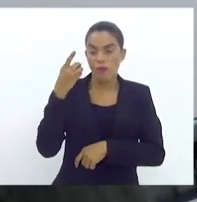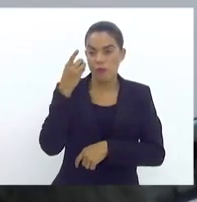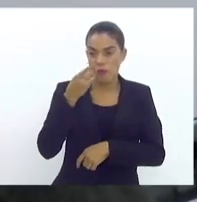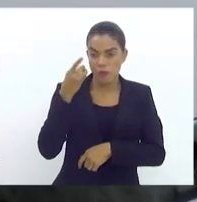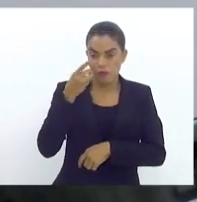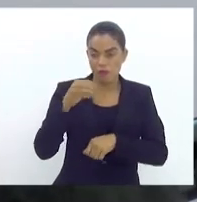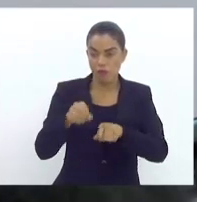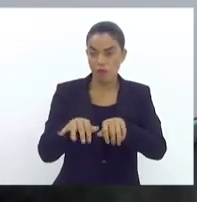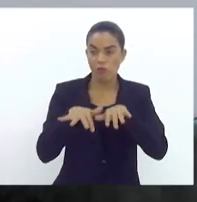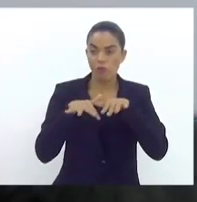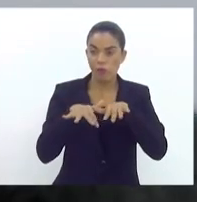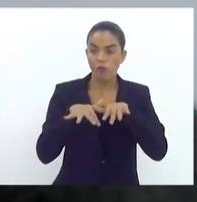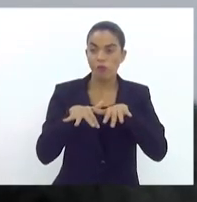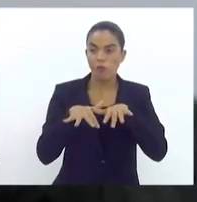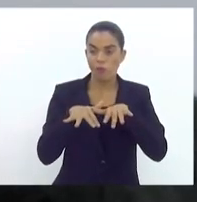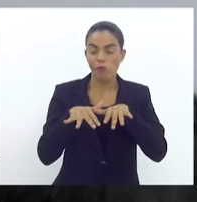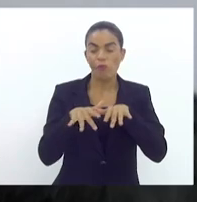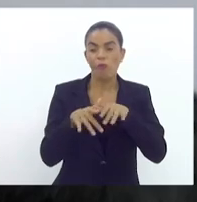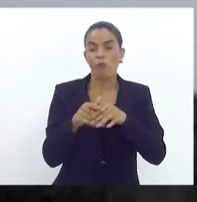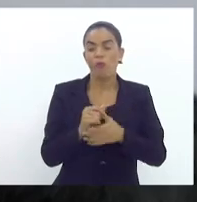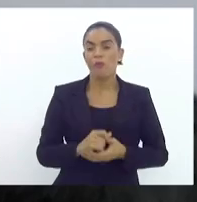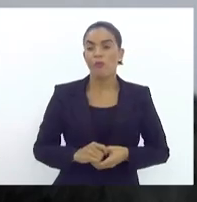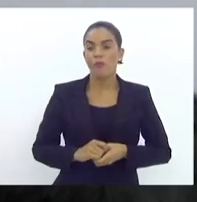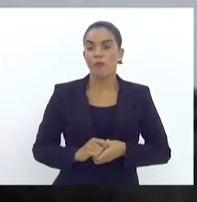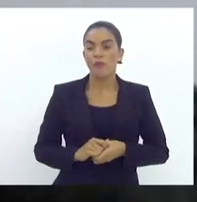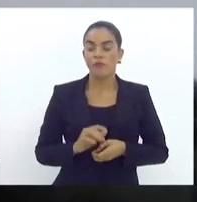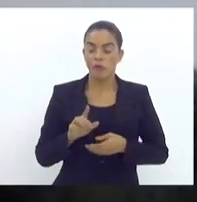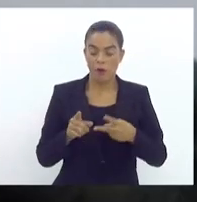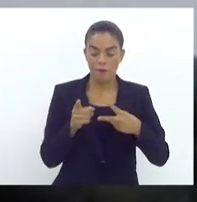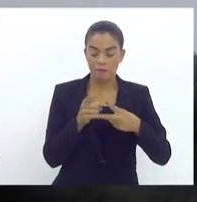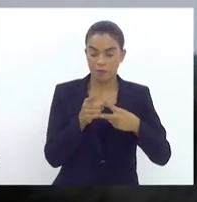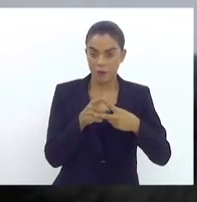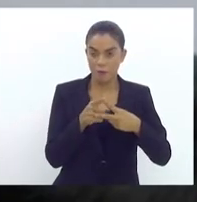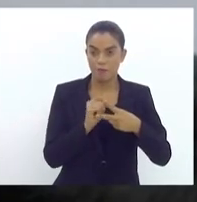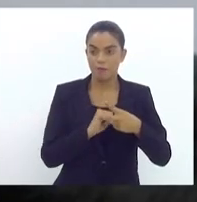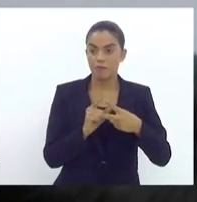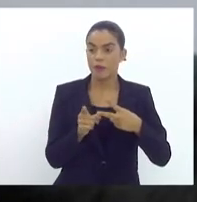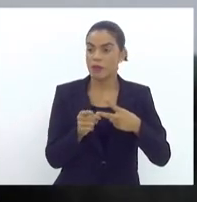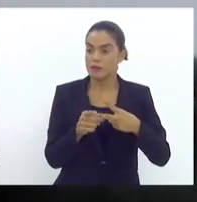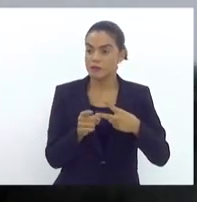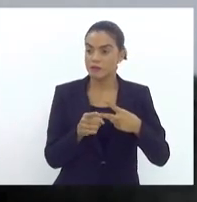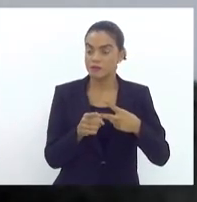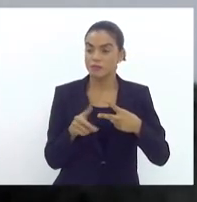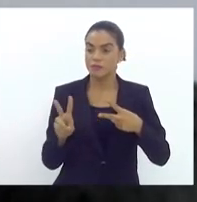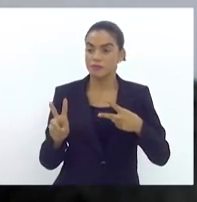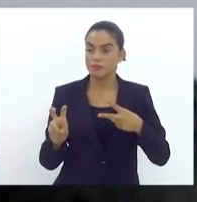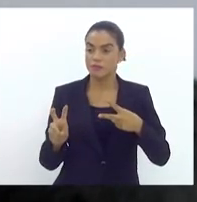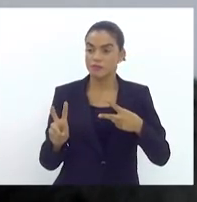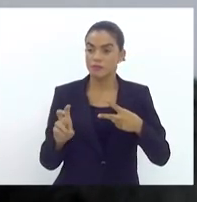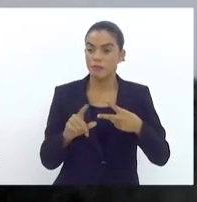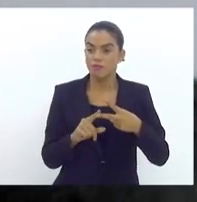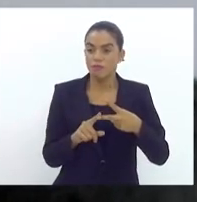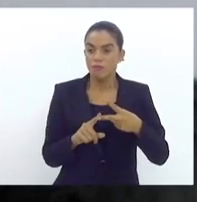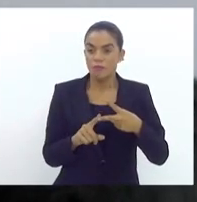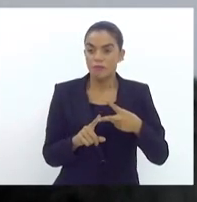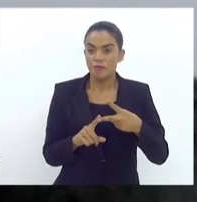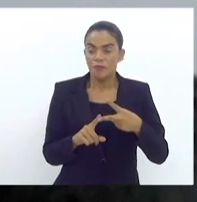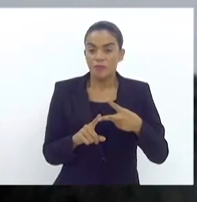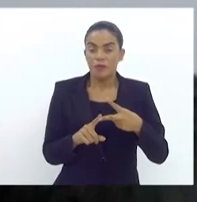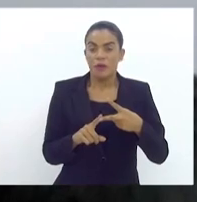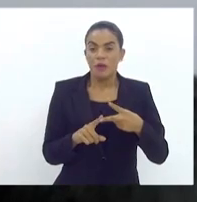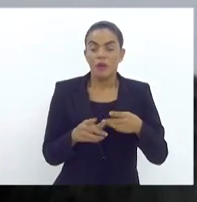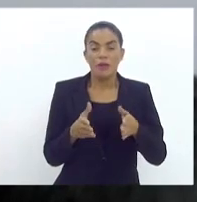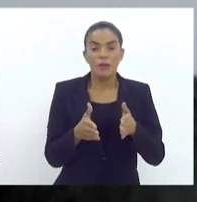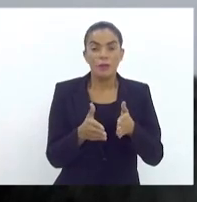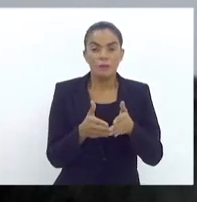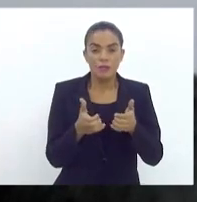atualização dessa legislação penal Então essa primeira questão a segunda questão é pedir